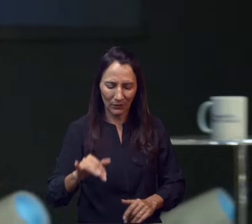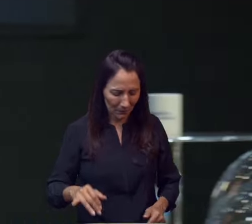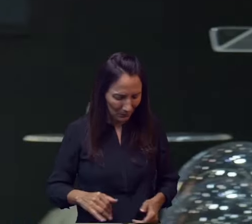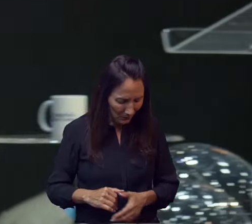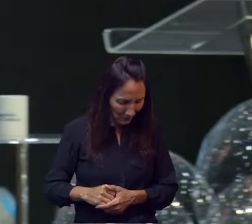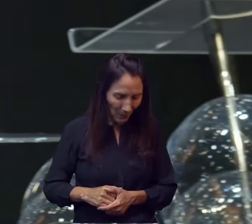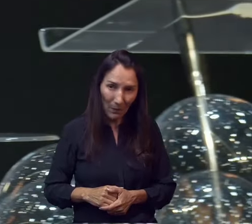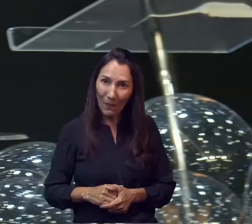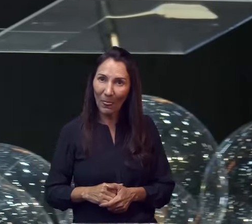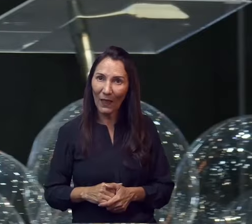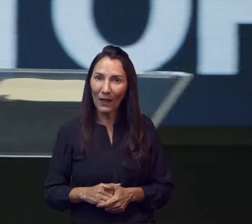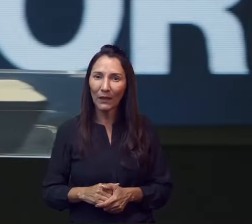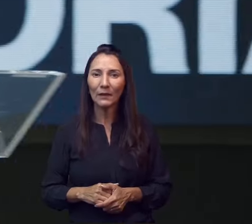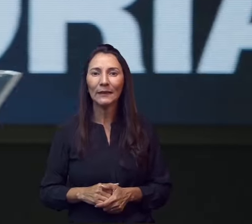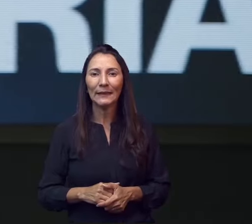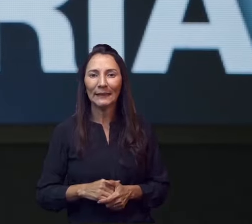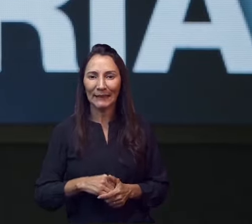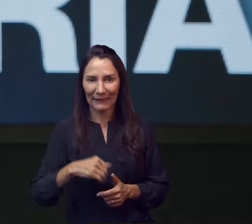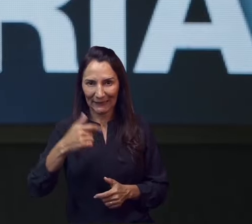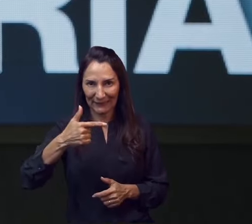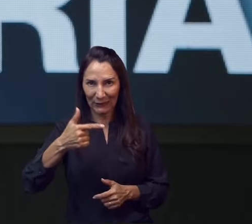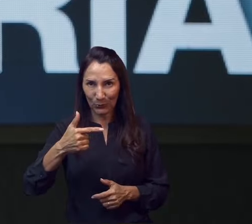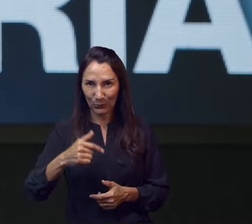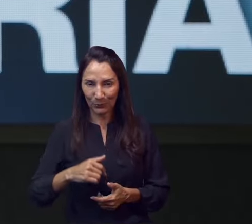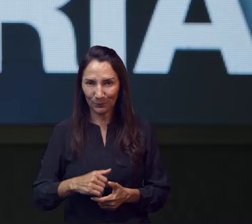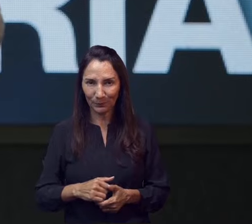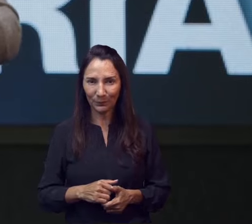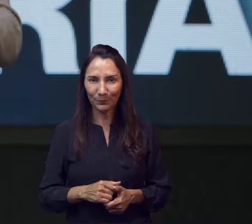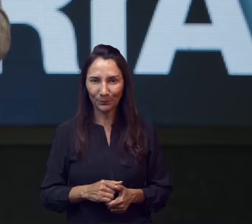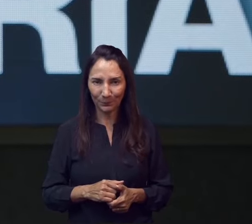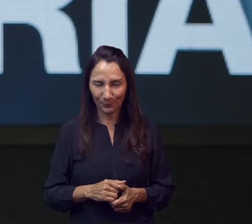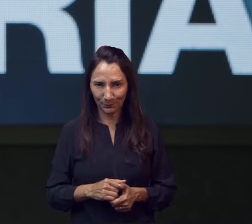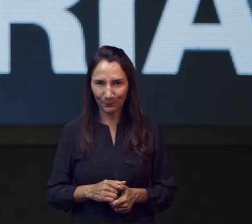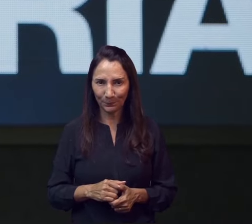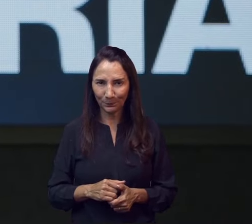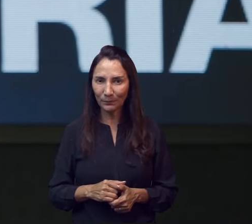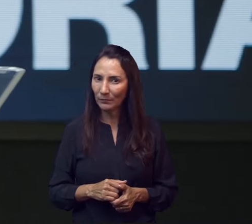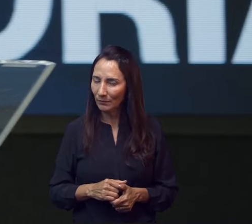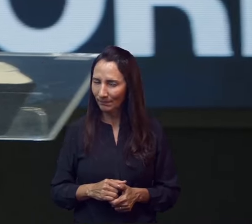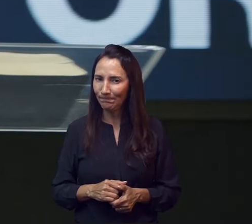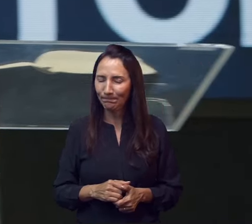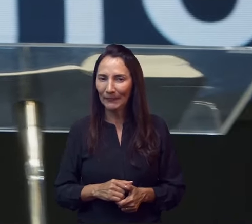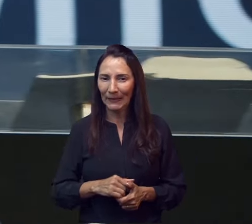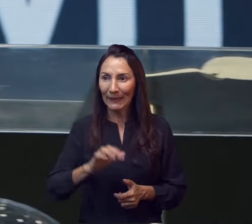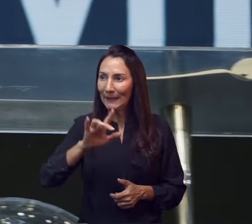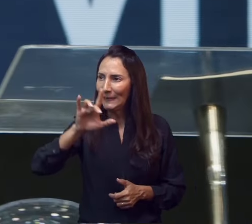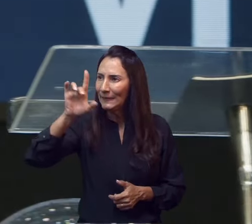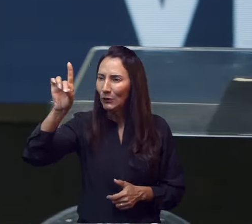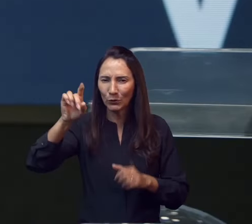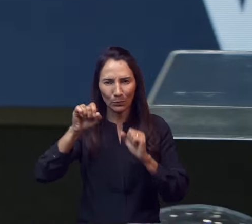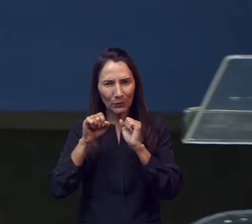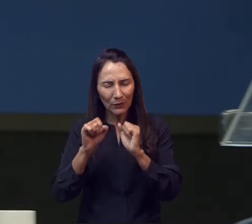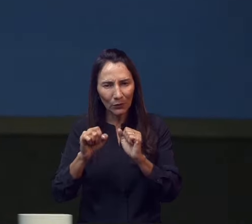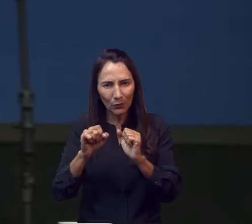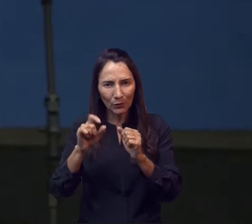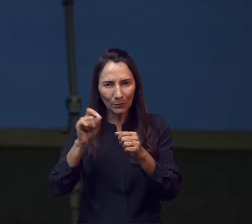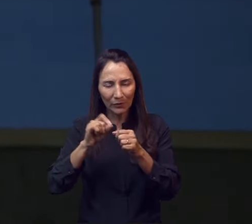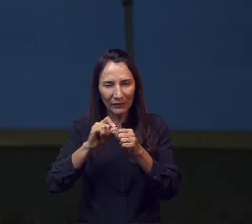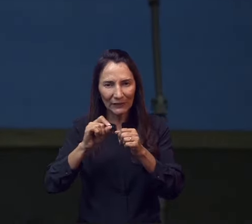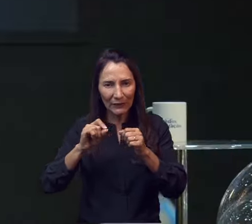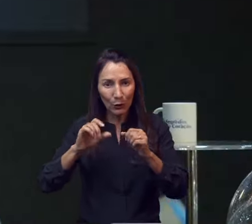segunda dimensão que Deus faz a régua vai subir aquele que é poderoso para fazer tudo completo